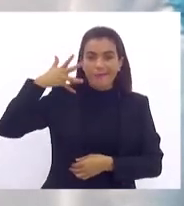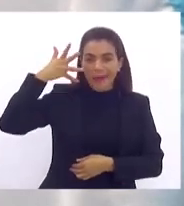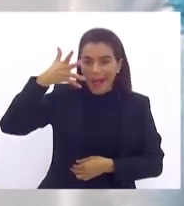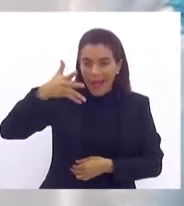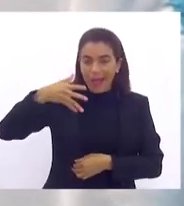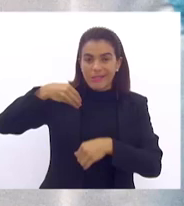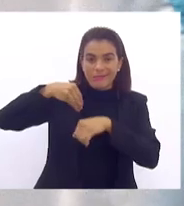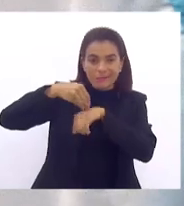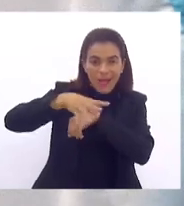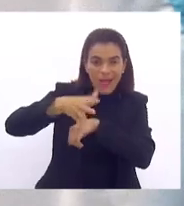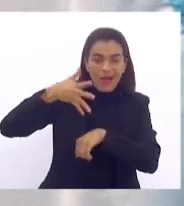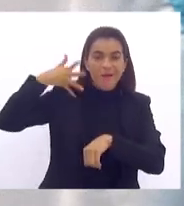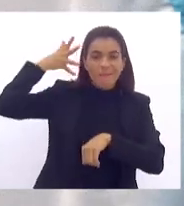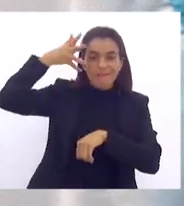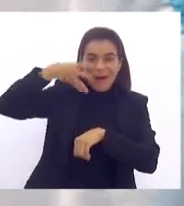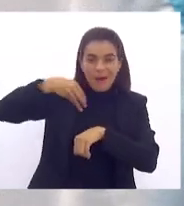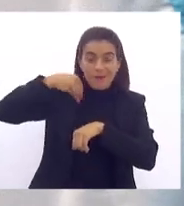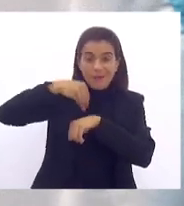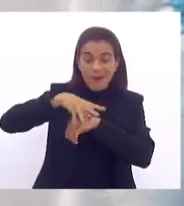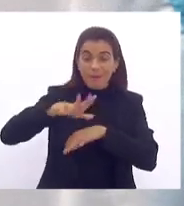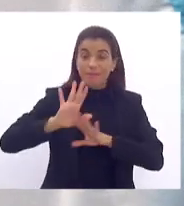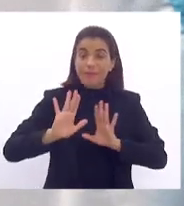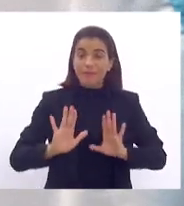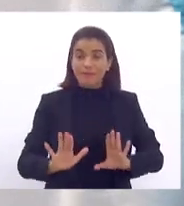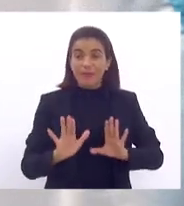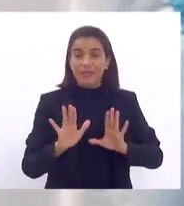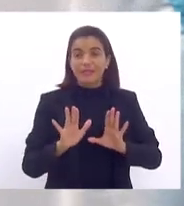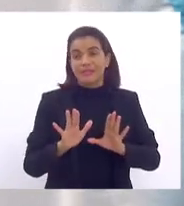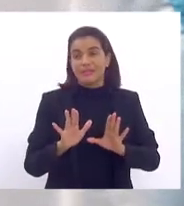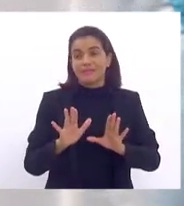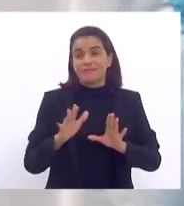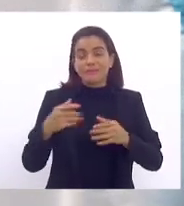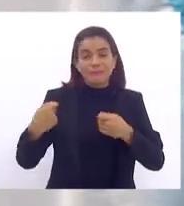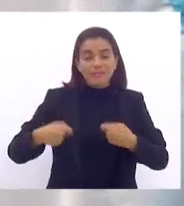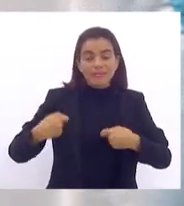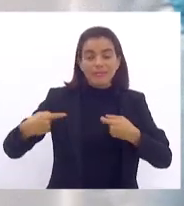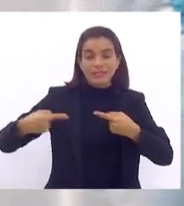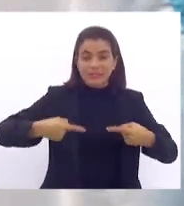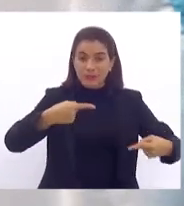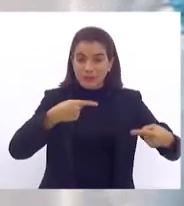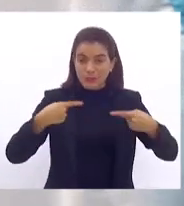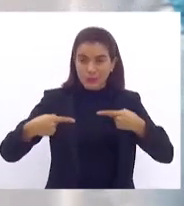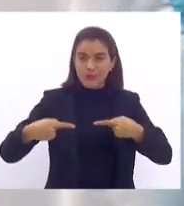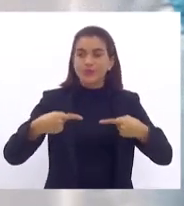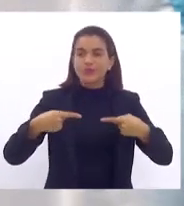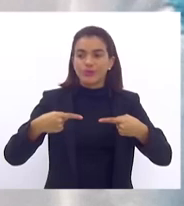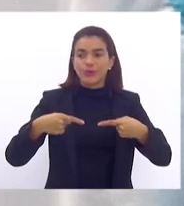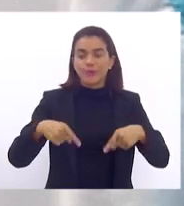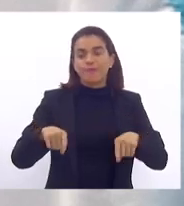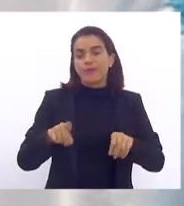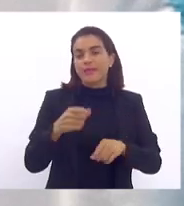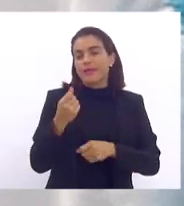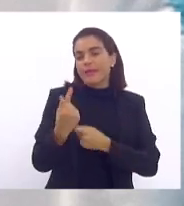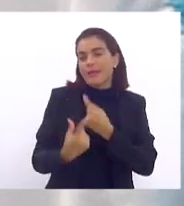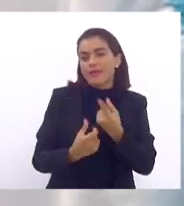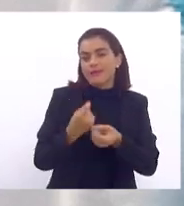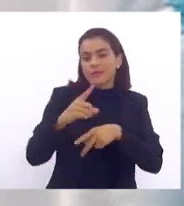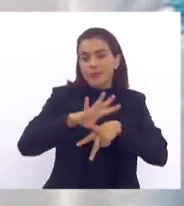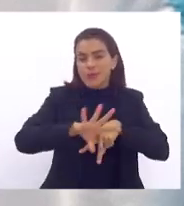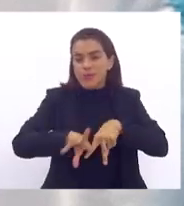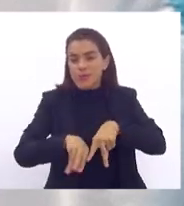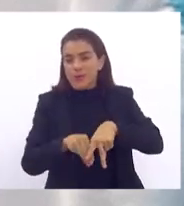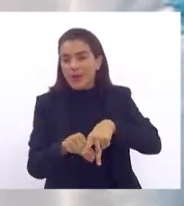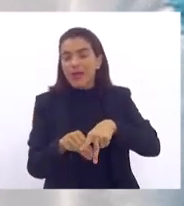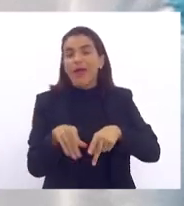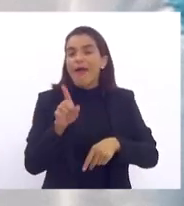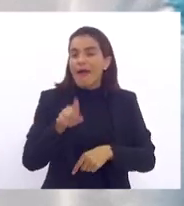que o foro adequado para que seja discutido e processado eventuais desvios são